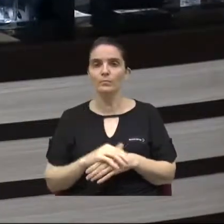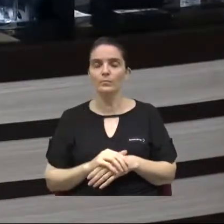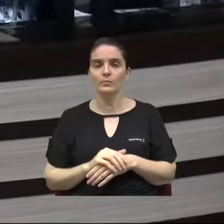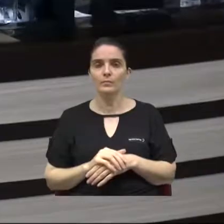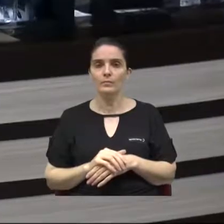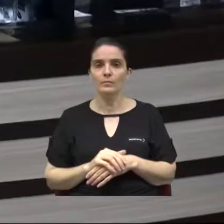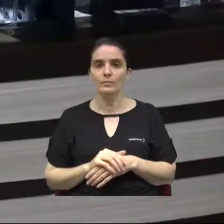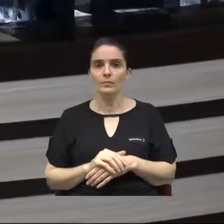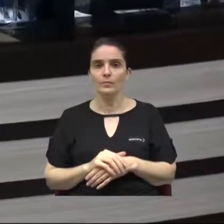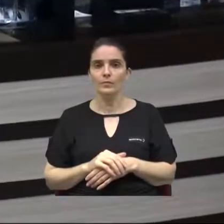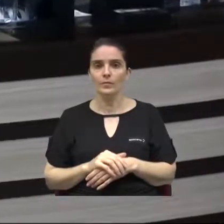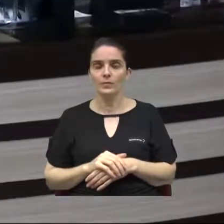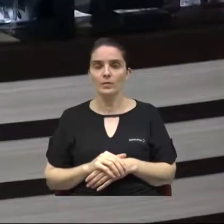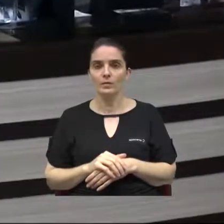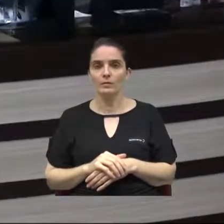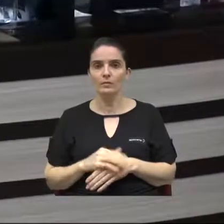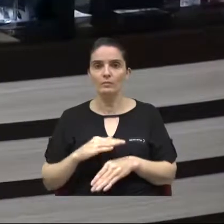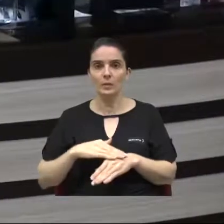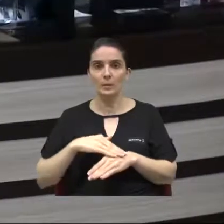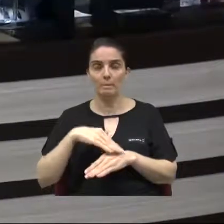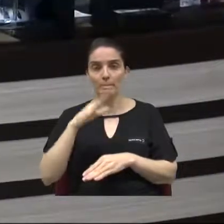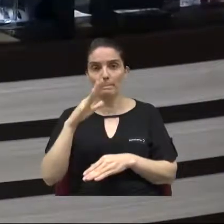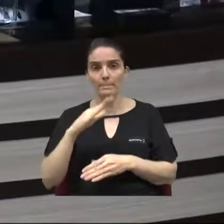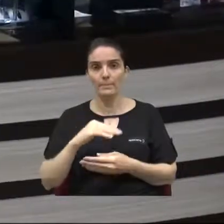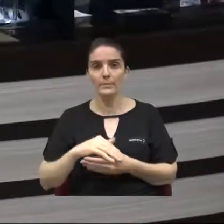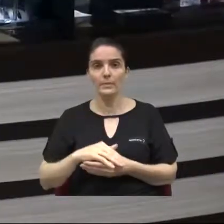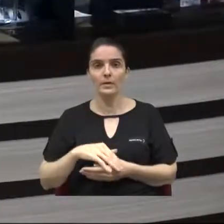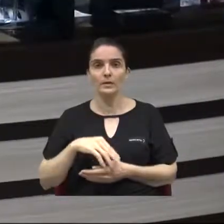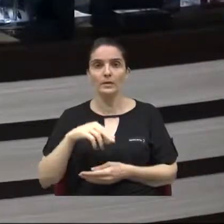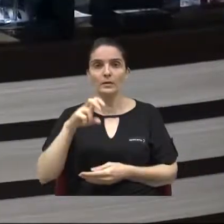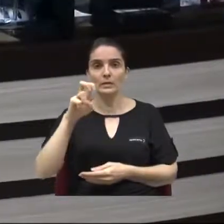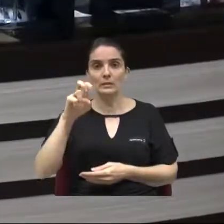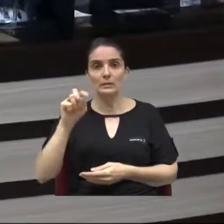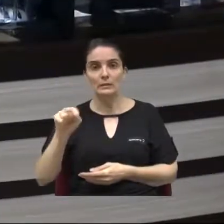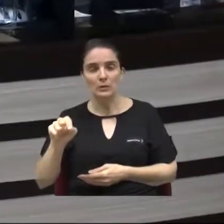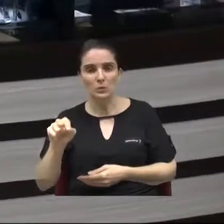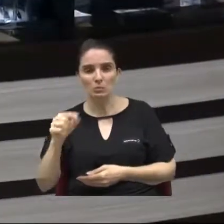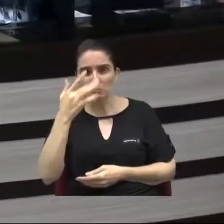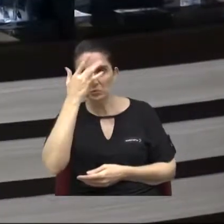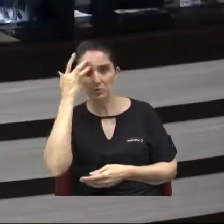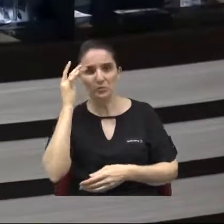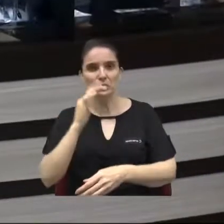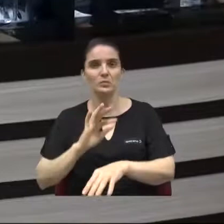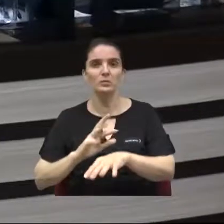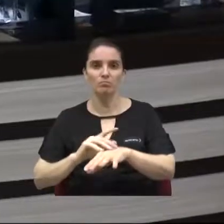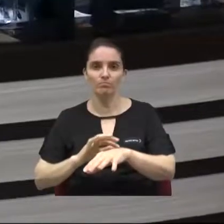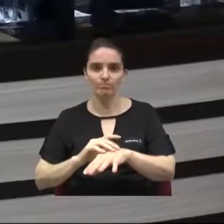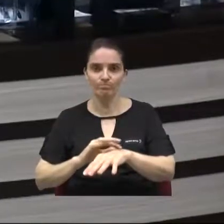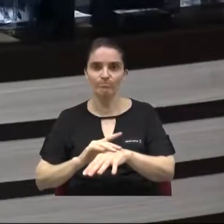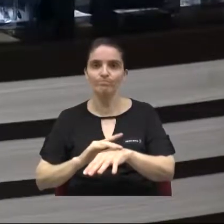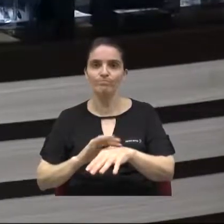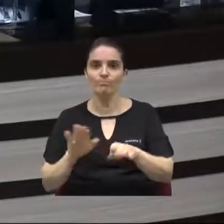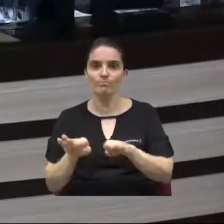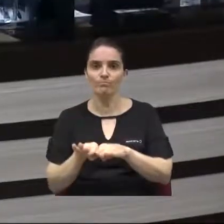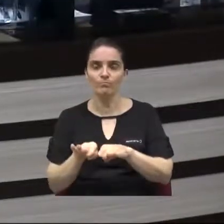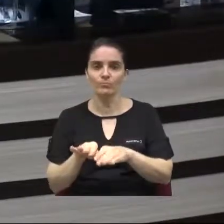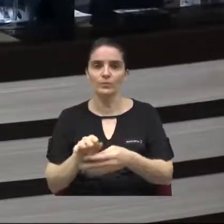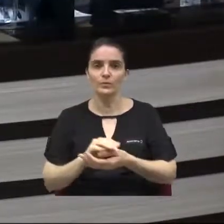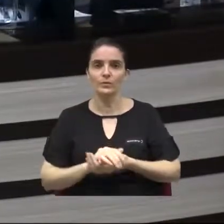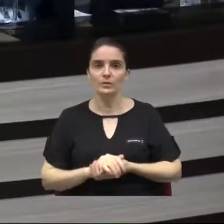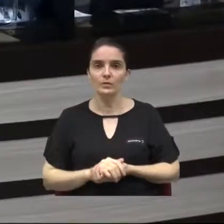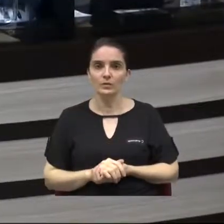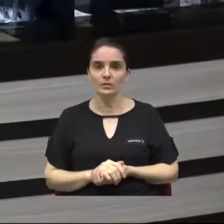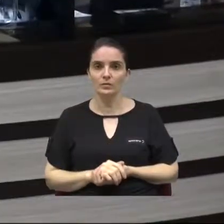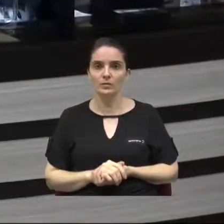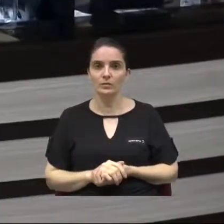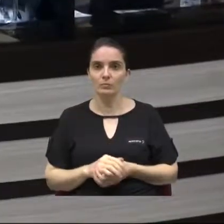notificação, mais de, não sei se eram cerca de 25 mil, qualquer coisa nesse sentido. 20 mil. E foi um negócio